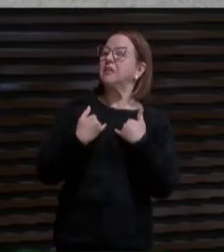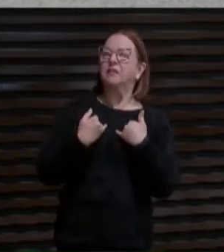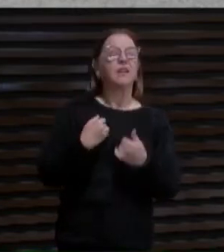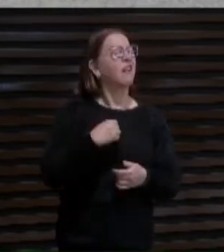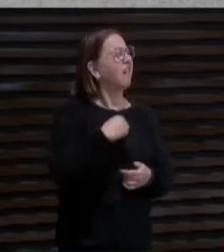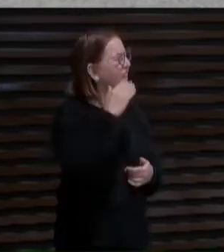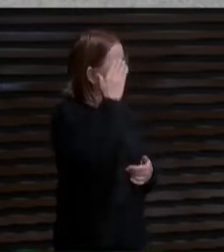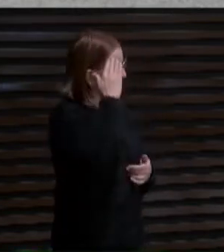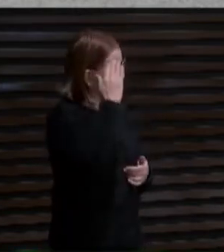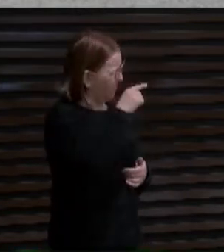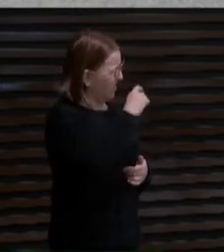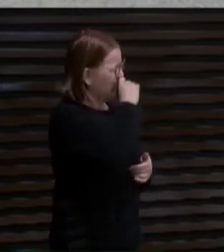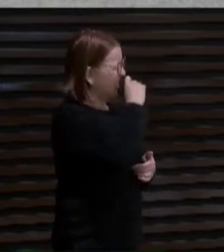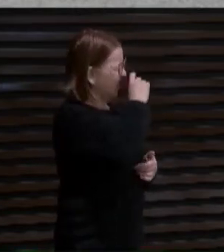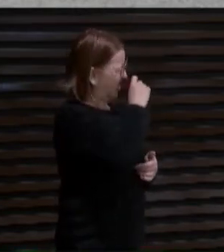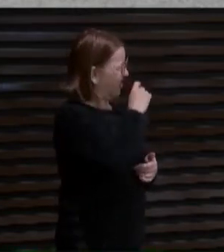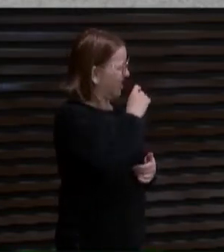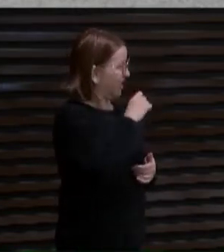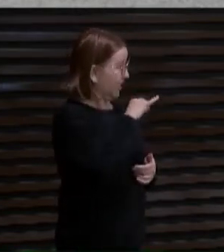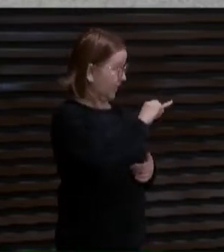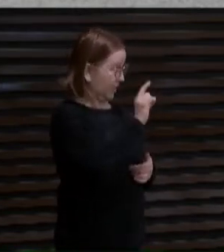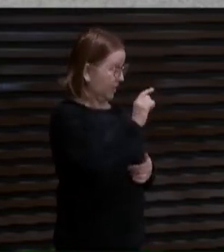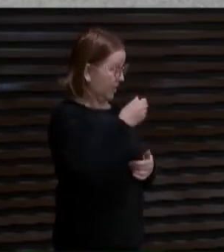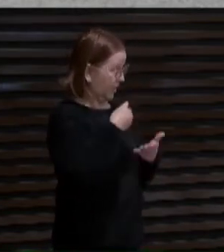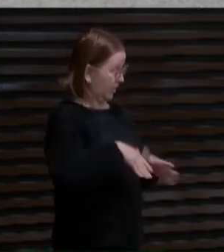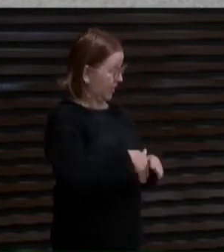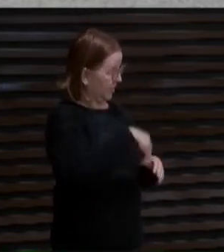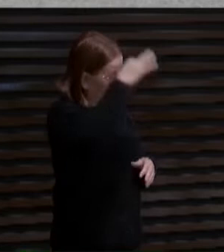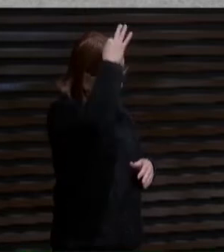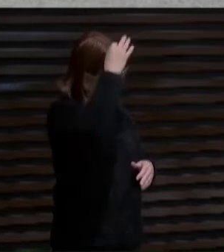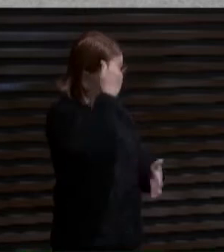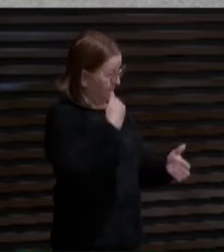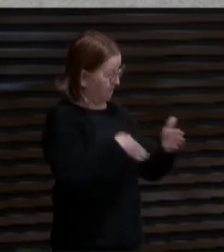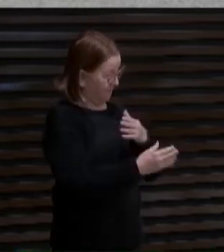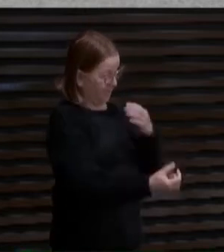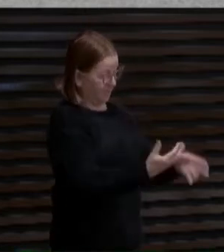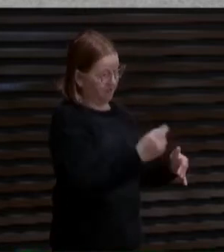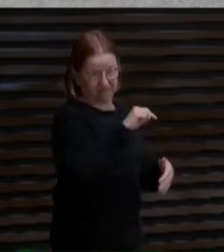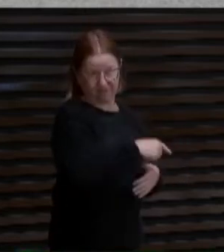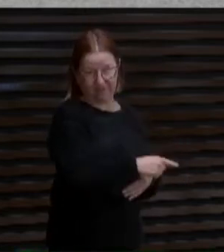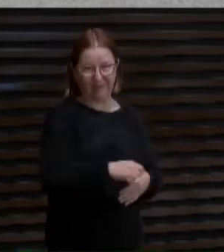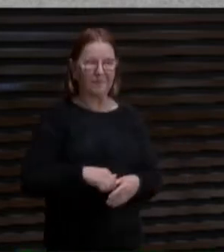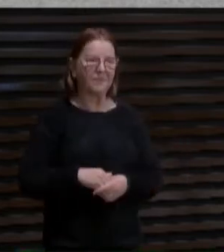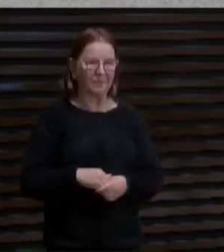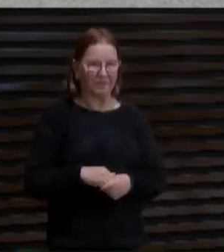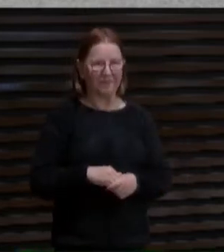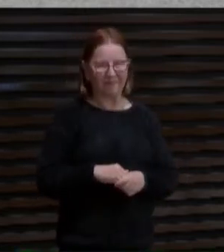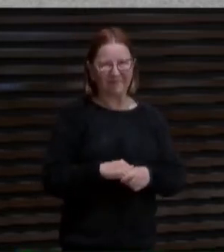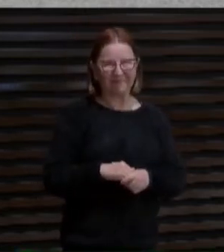novo vai daqui para o quinto dos infernos quando eu falasse isso não ri não fica bravo